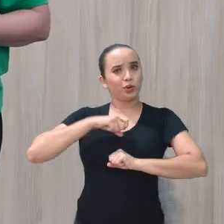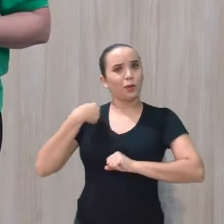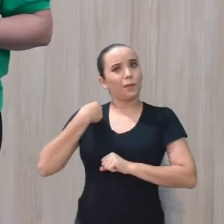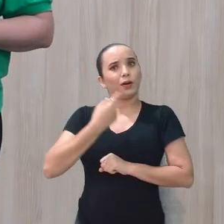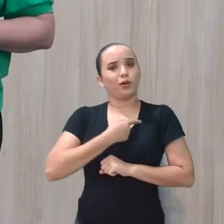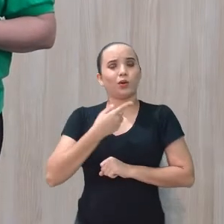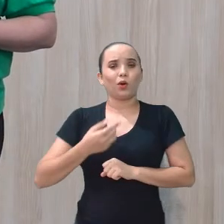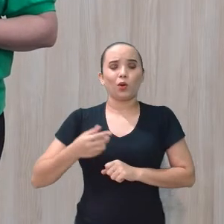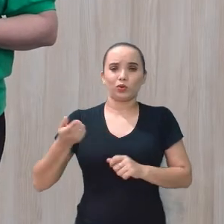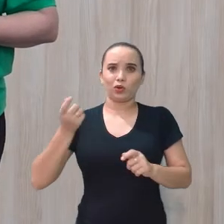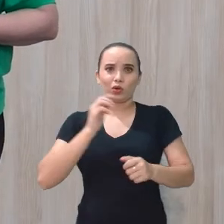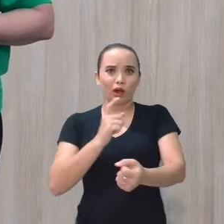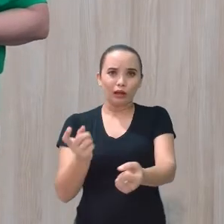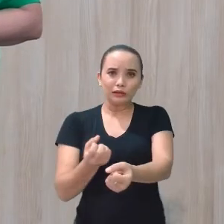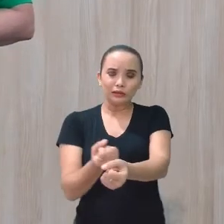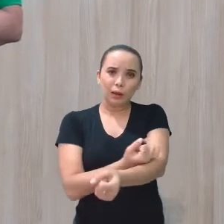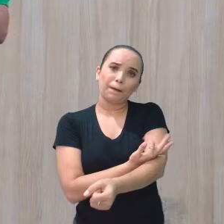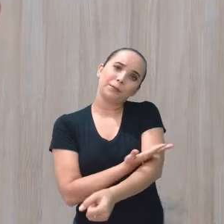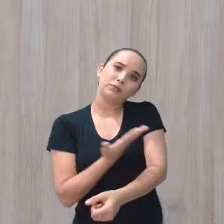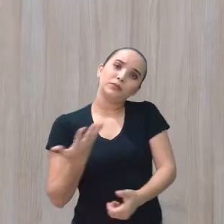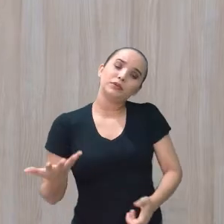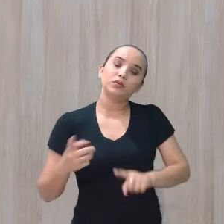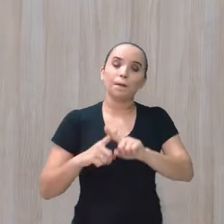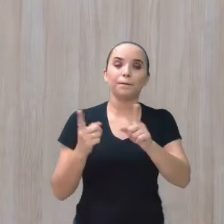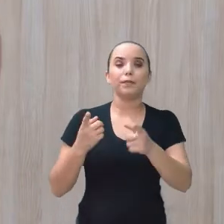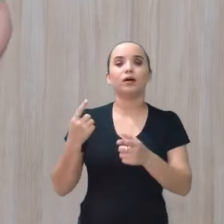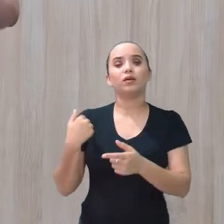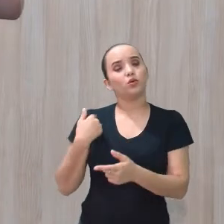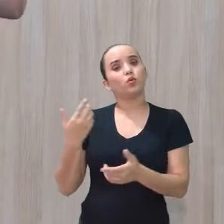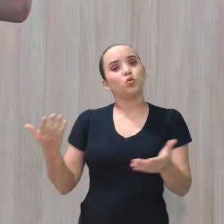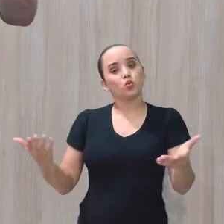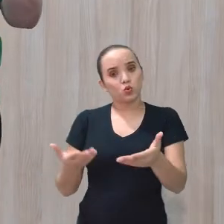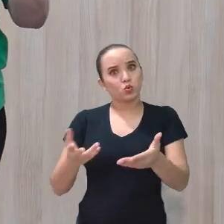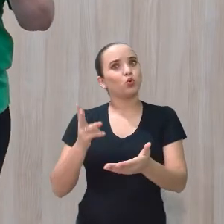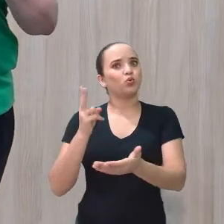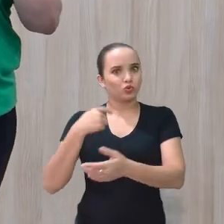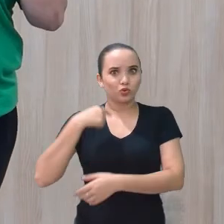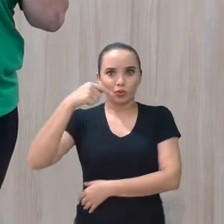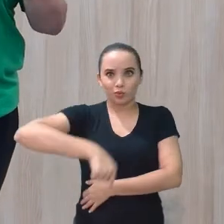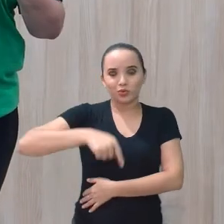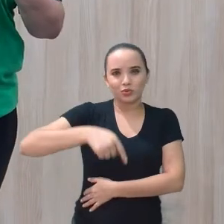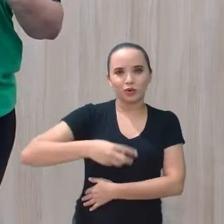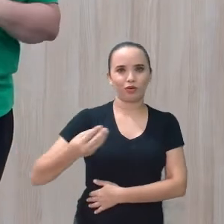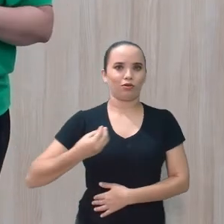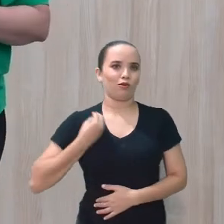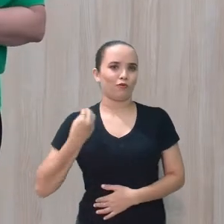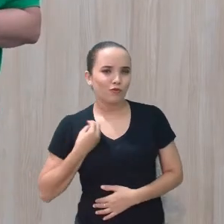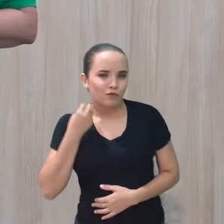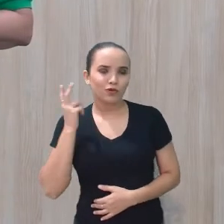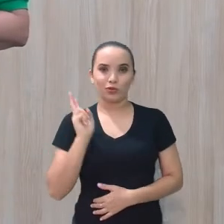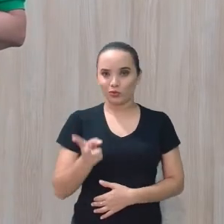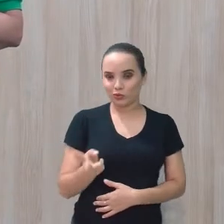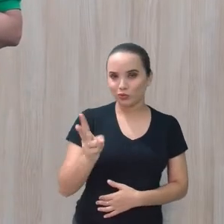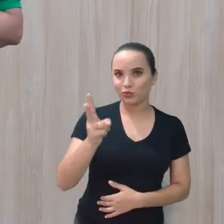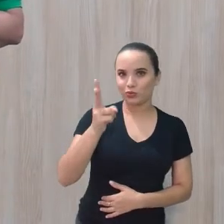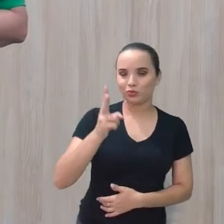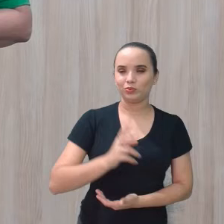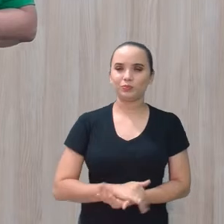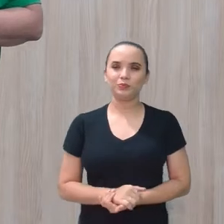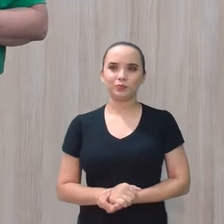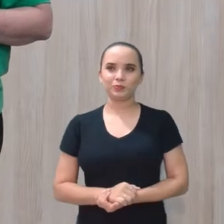nas nossas emoções. Mas hoje estamos aqui, não é? Vivendo, seguindo, e é isso aí.